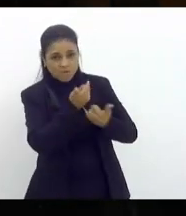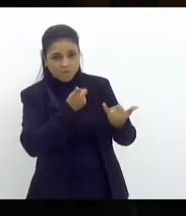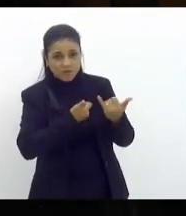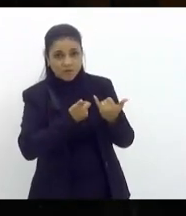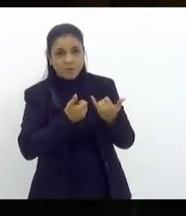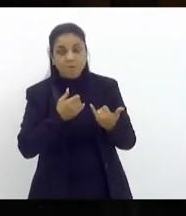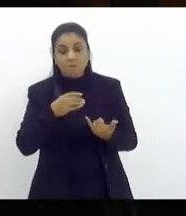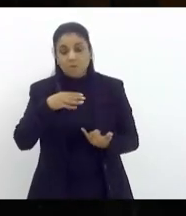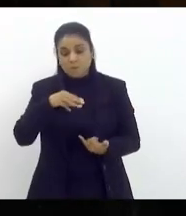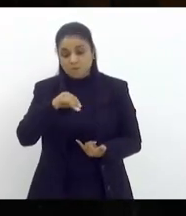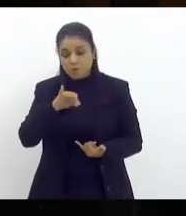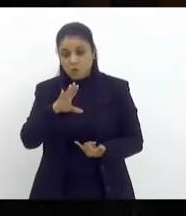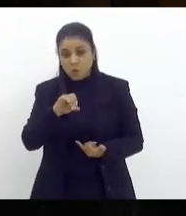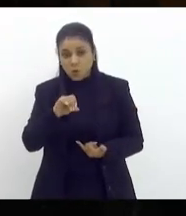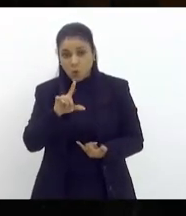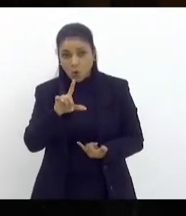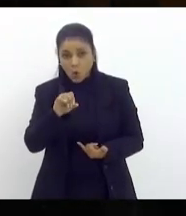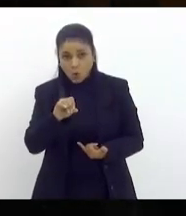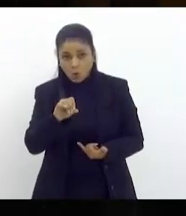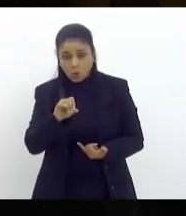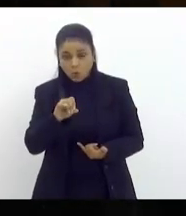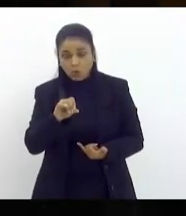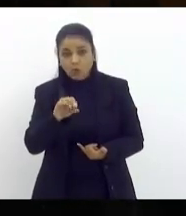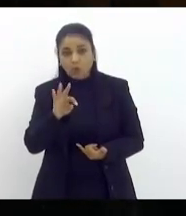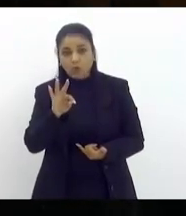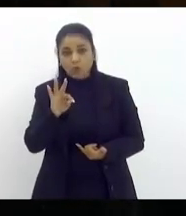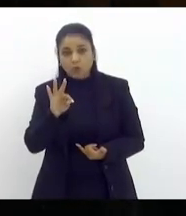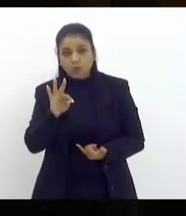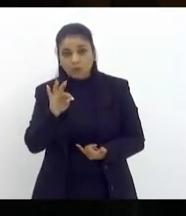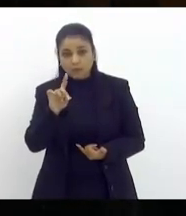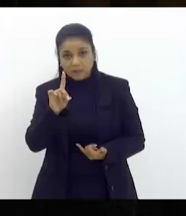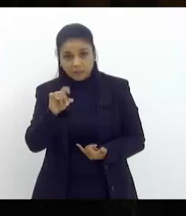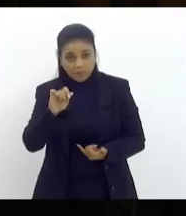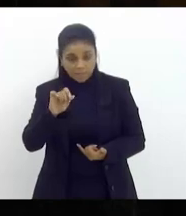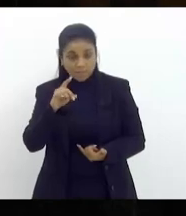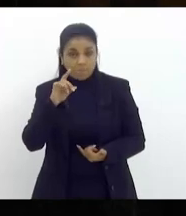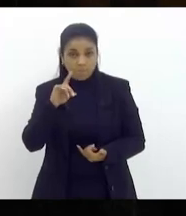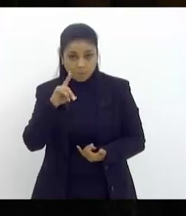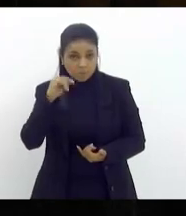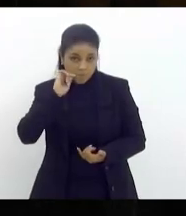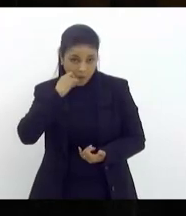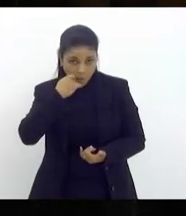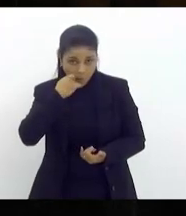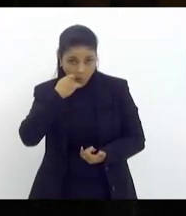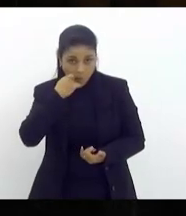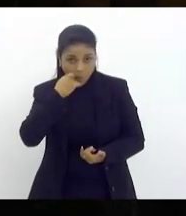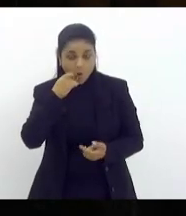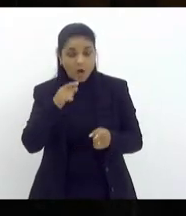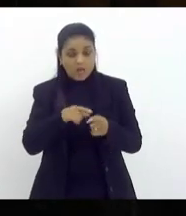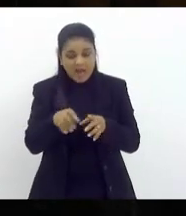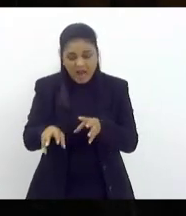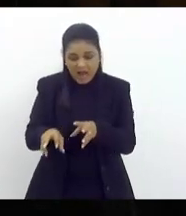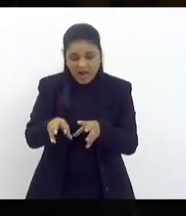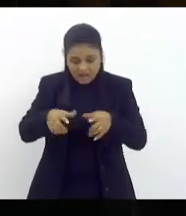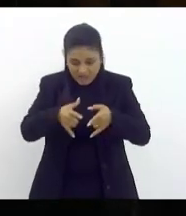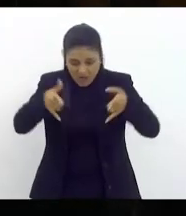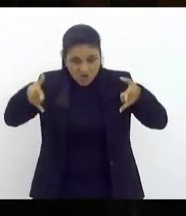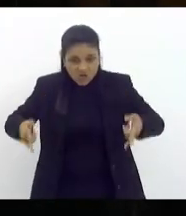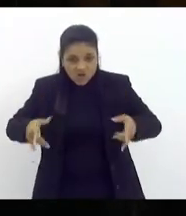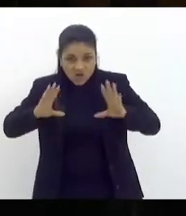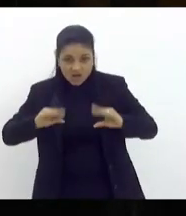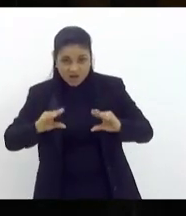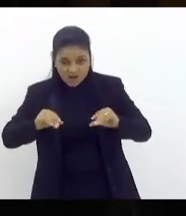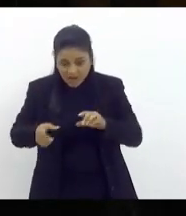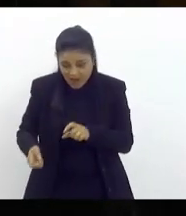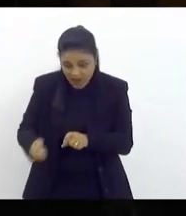até ter que arrancar do colchão de um colchão que tem ali para poder fazer o seu asseio higiênico